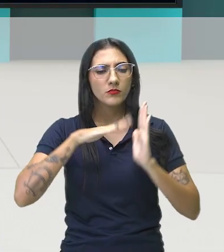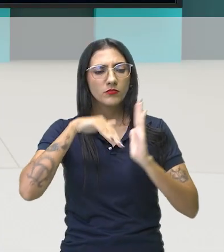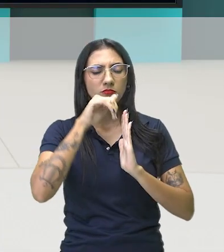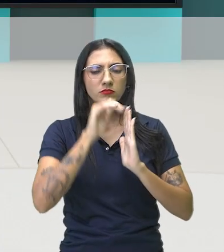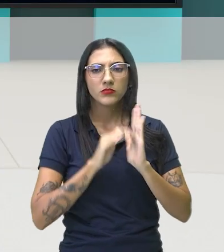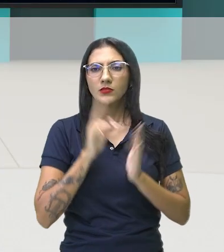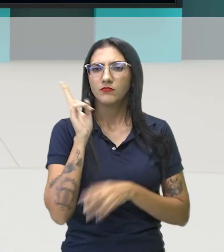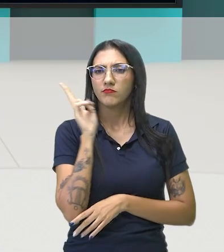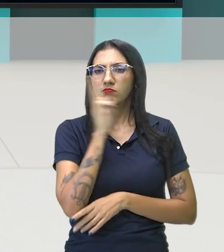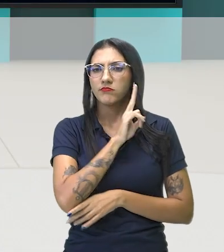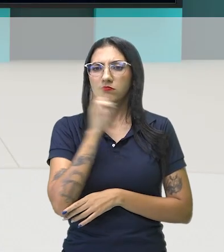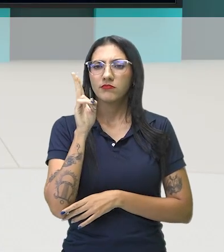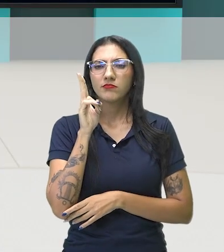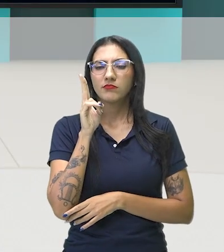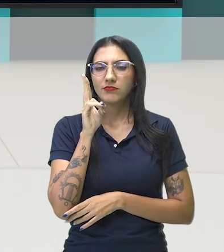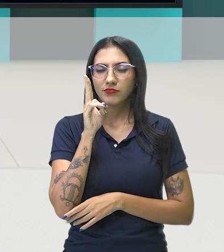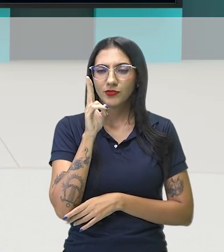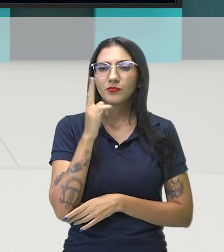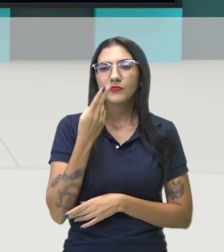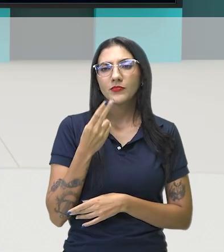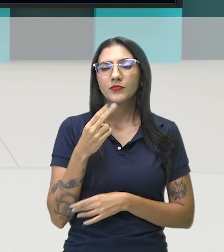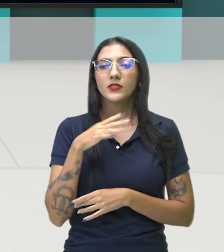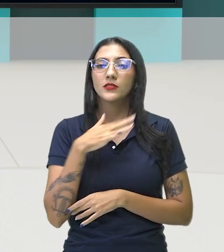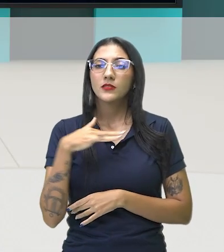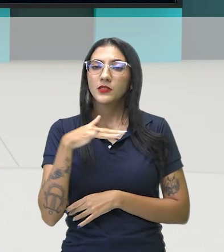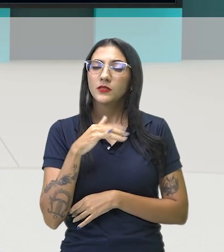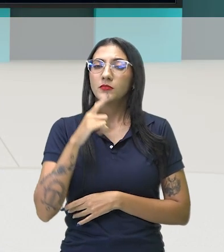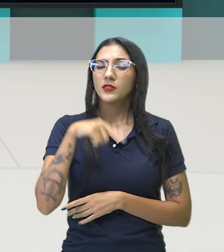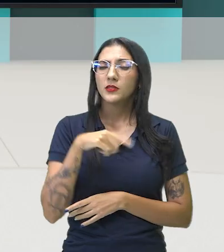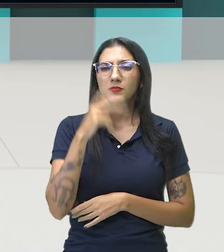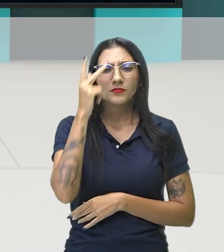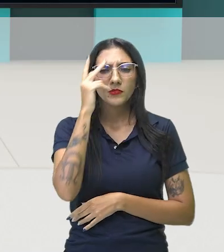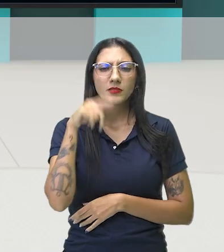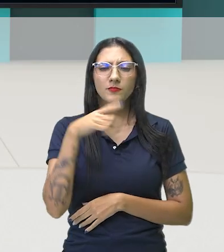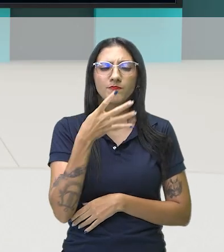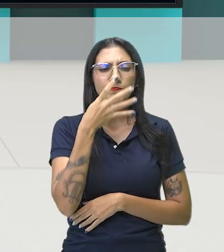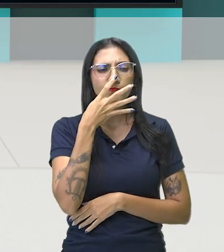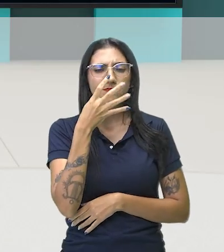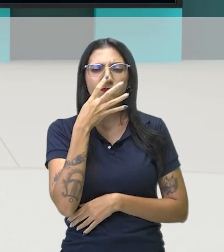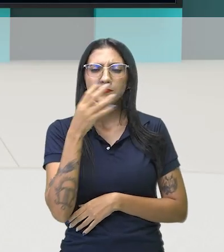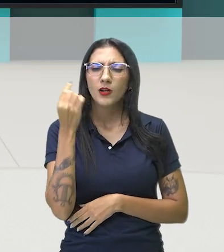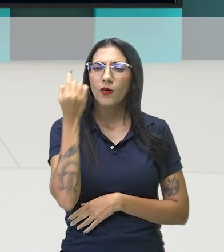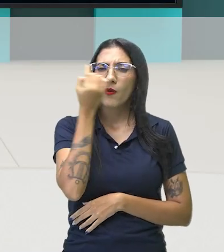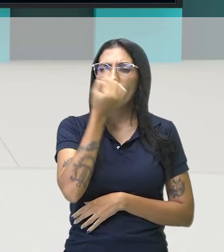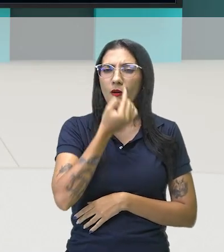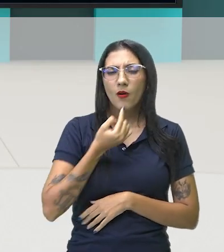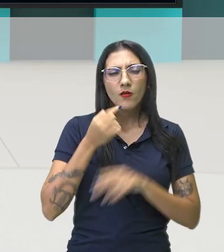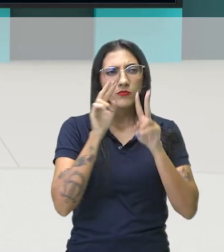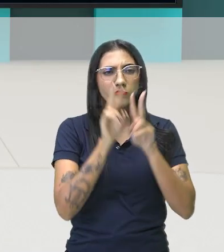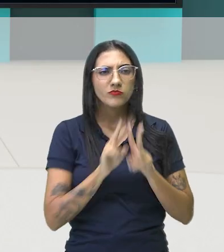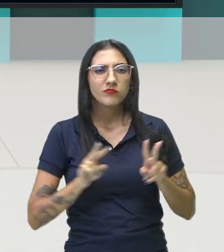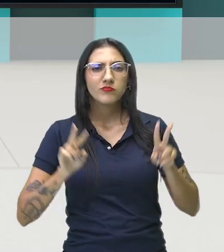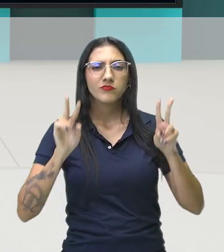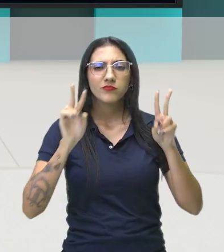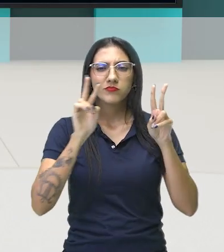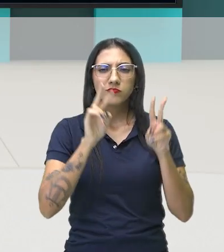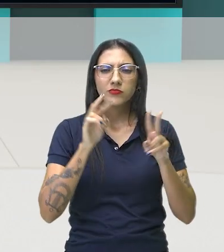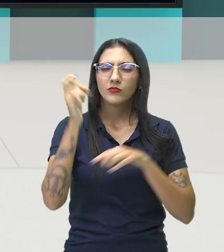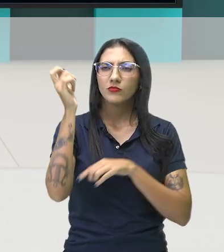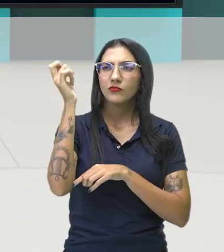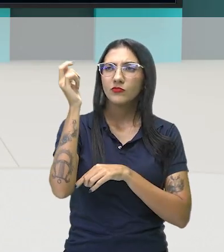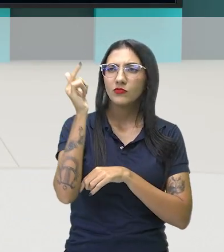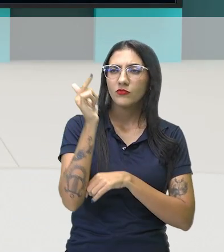pintada rapidamente ali, e o artista ficava horas pintando, olhando ali a